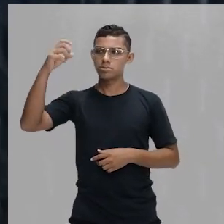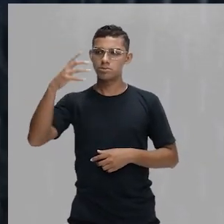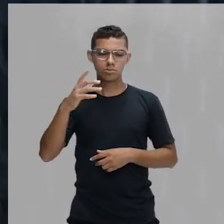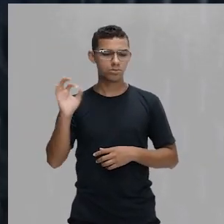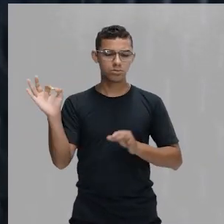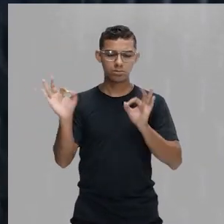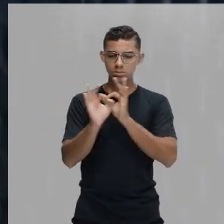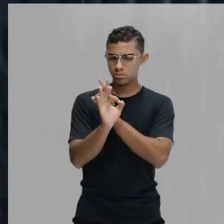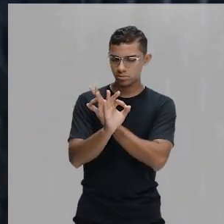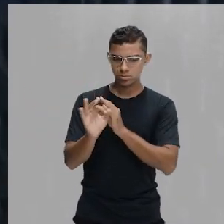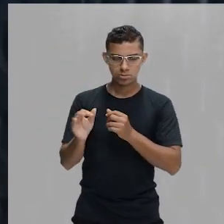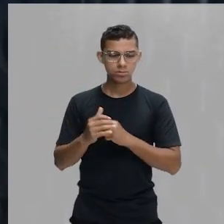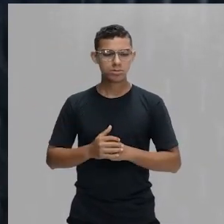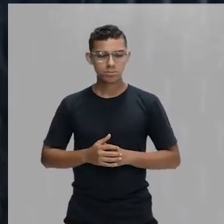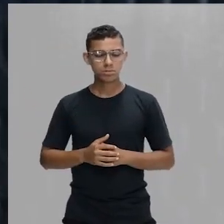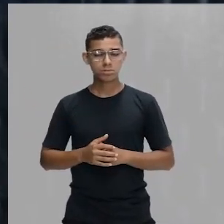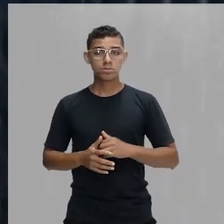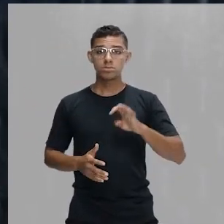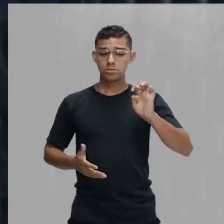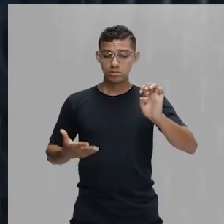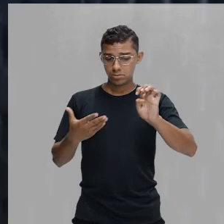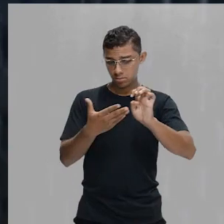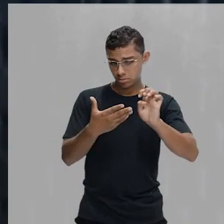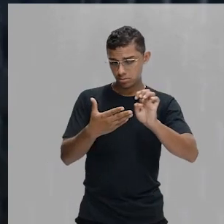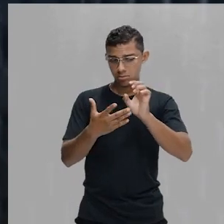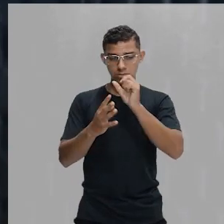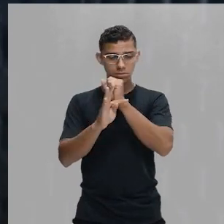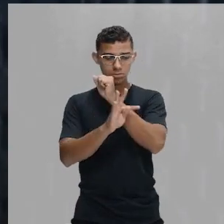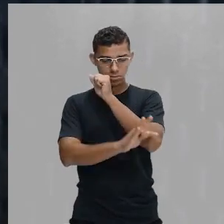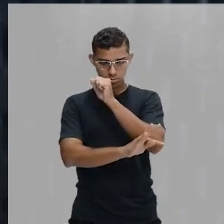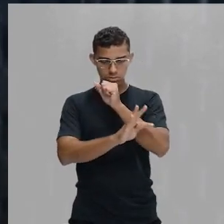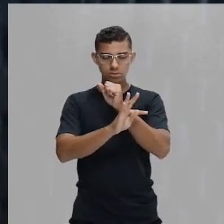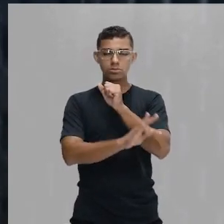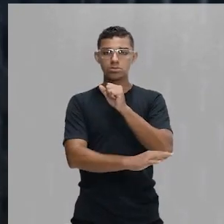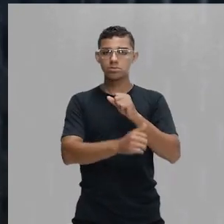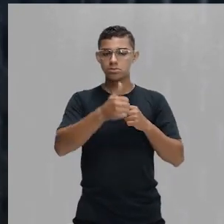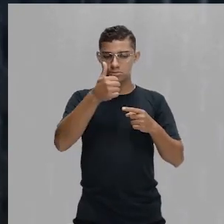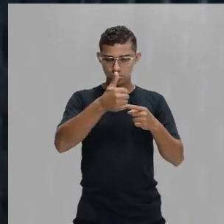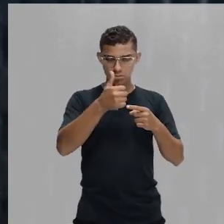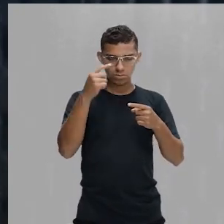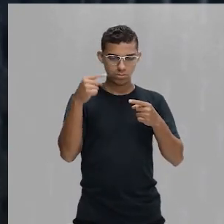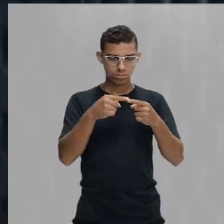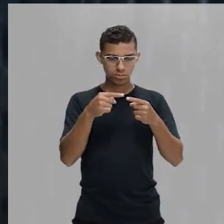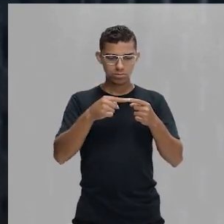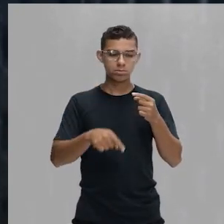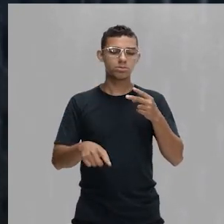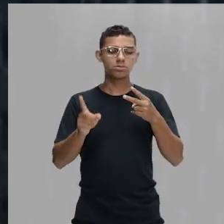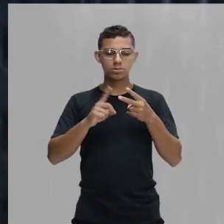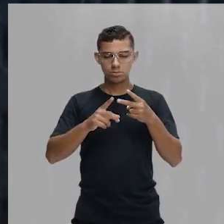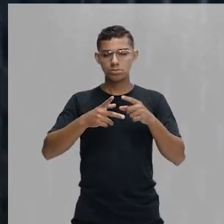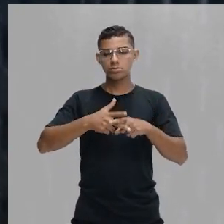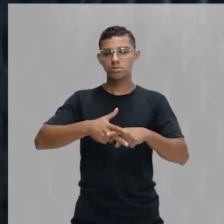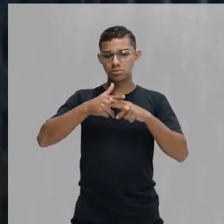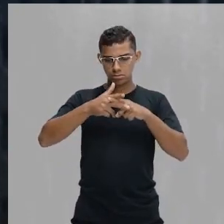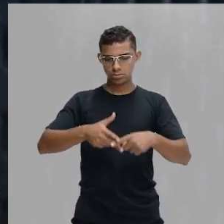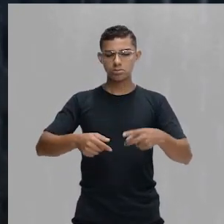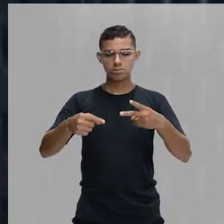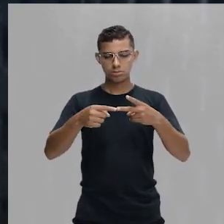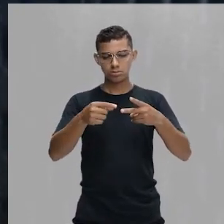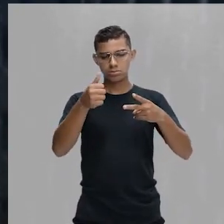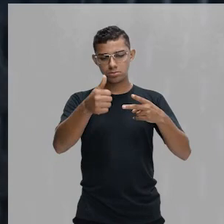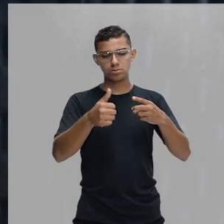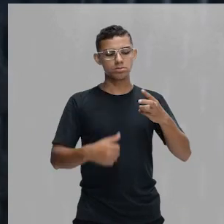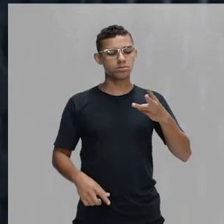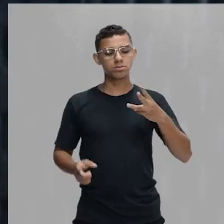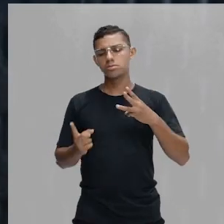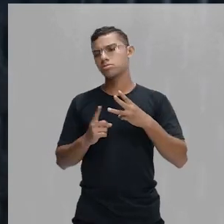até uma transformação em luz, mas isso não é utilizado aí como de forma útil para essa transformação de energia. Térmica, mecânica e eólica,